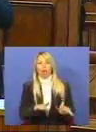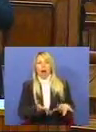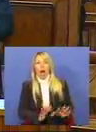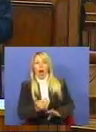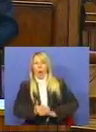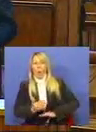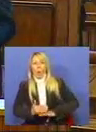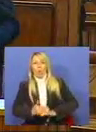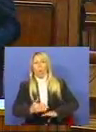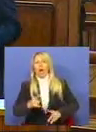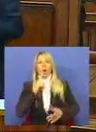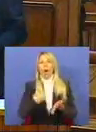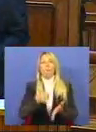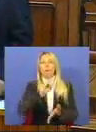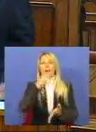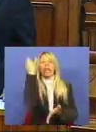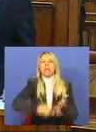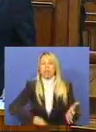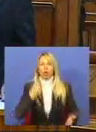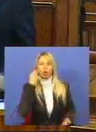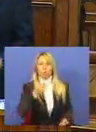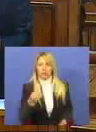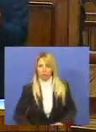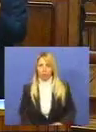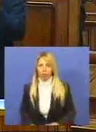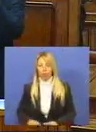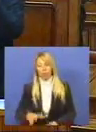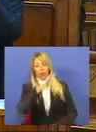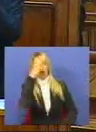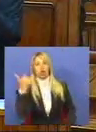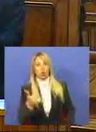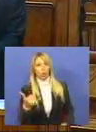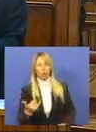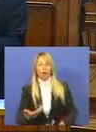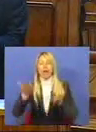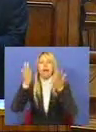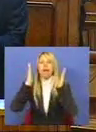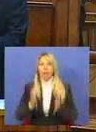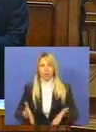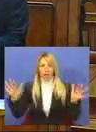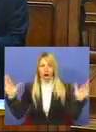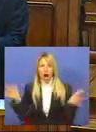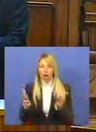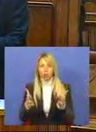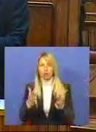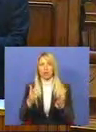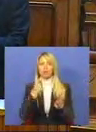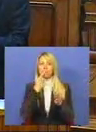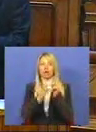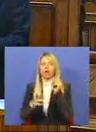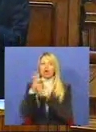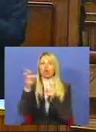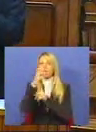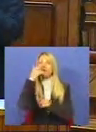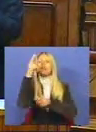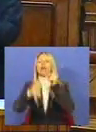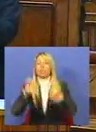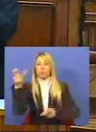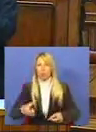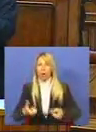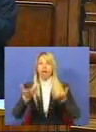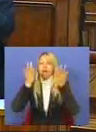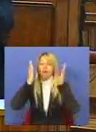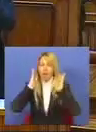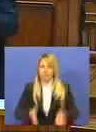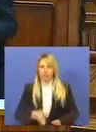imposto específico. Mas, em segundo lugar, é preciso reduzir os juros para as pessoas. E é preciso aplicar